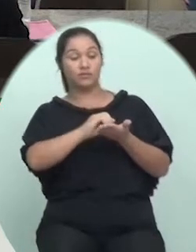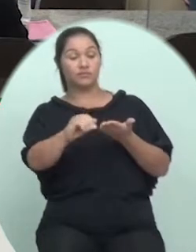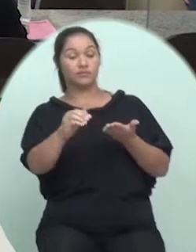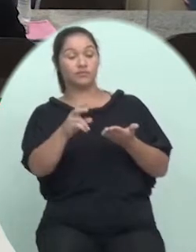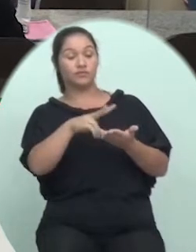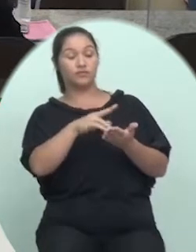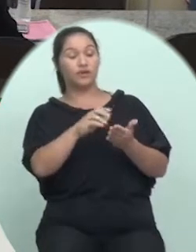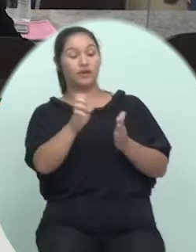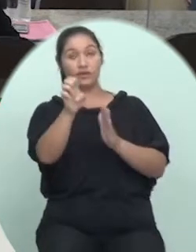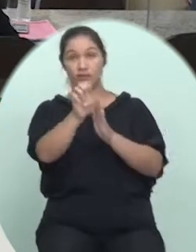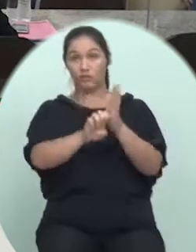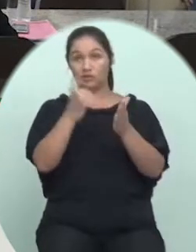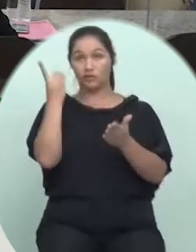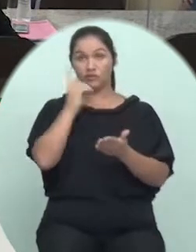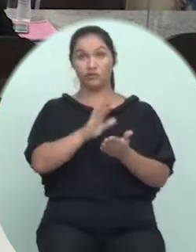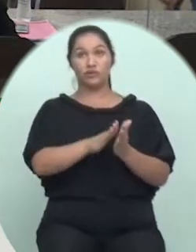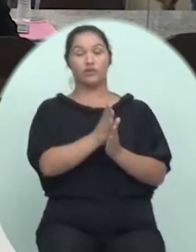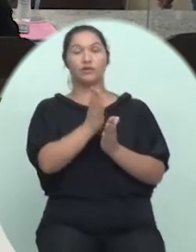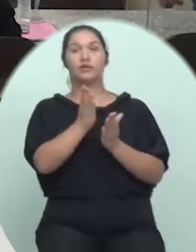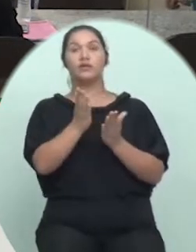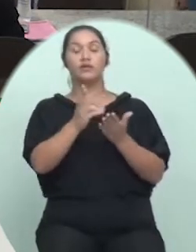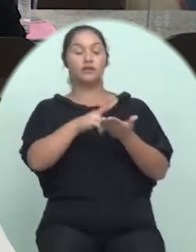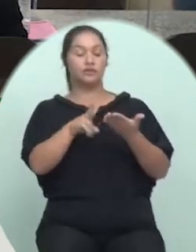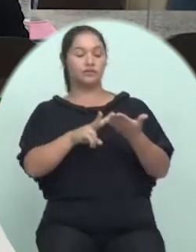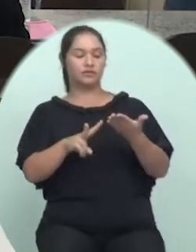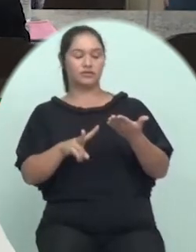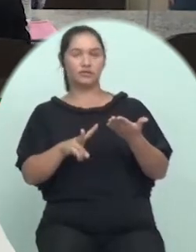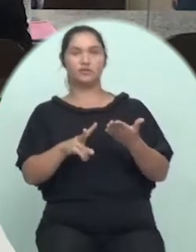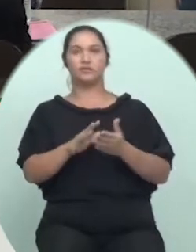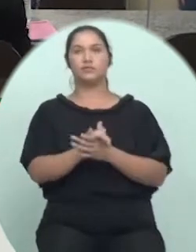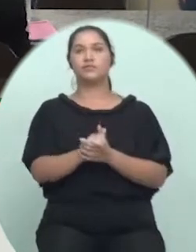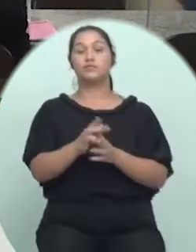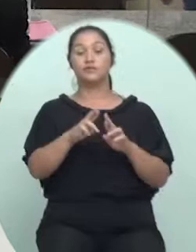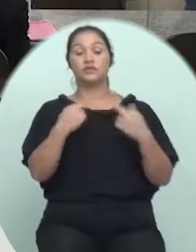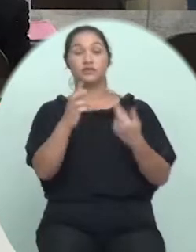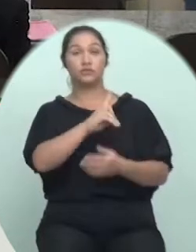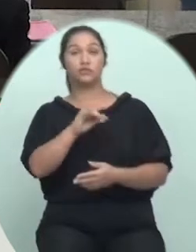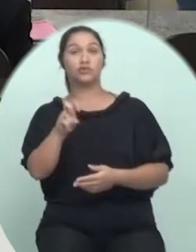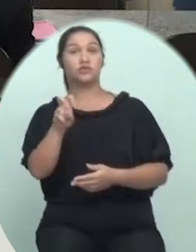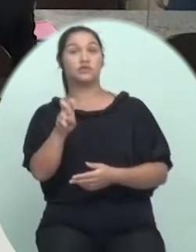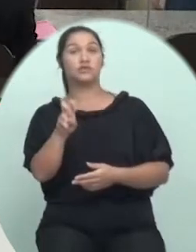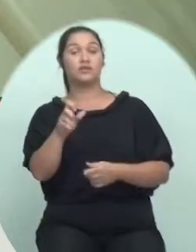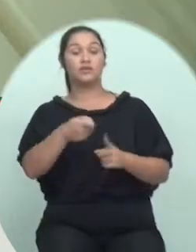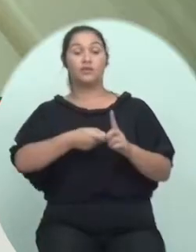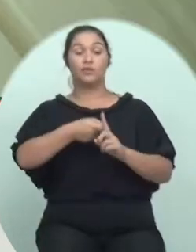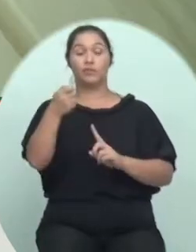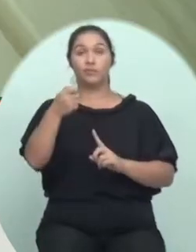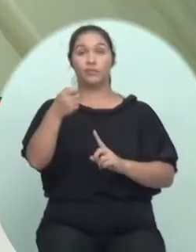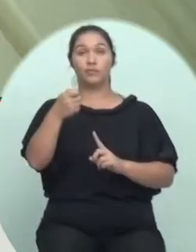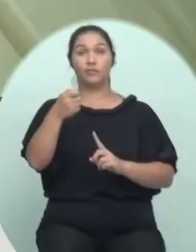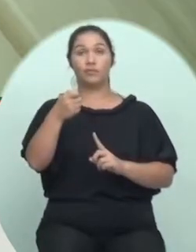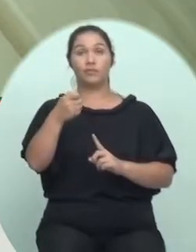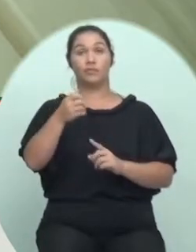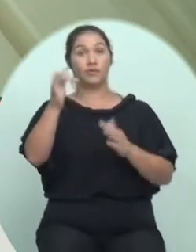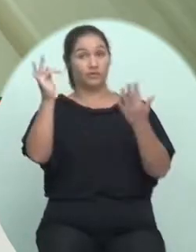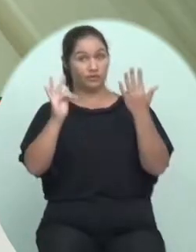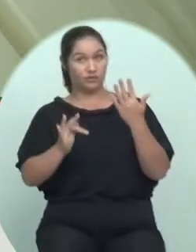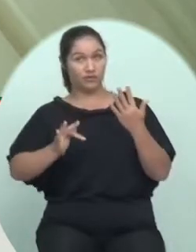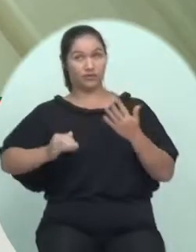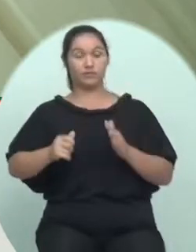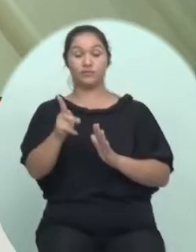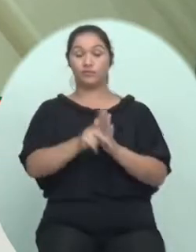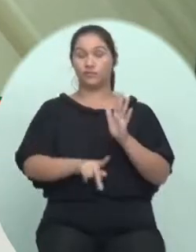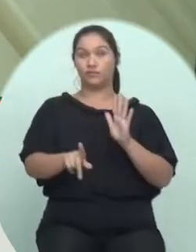Sessão 5 de fevereiro de 2019, expediente. Projeto de lei do Legislativo